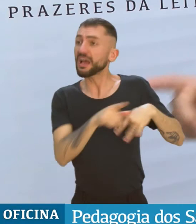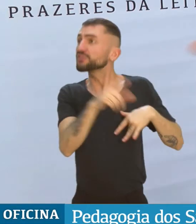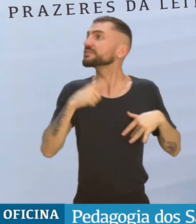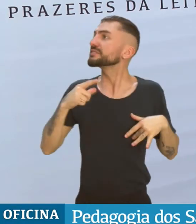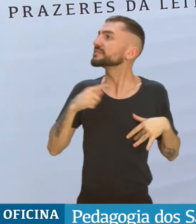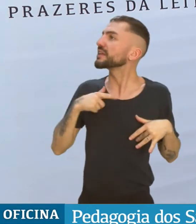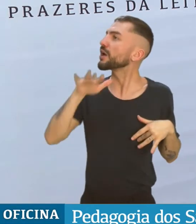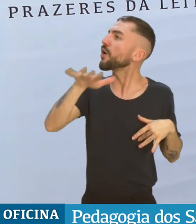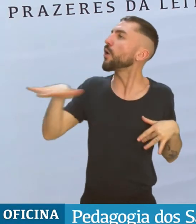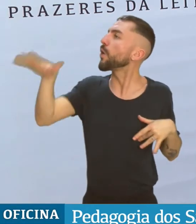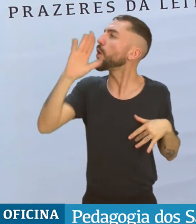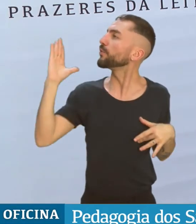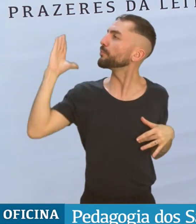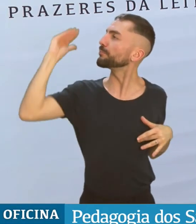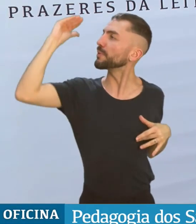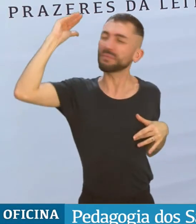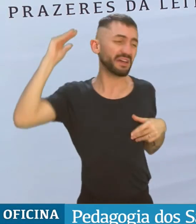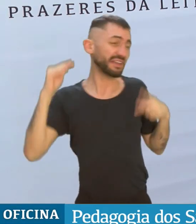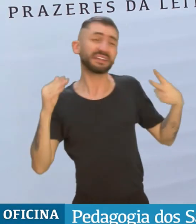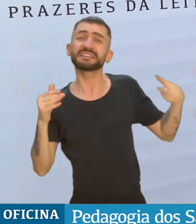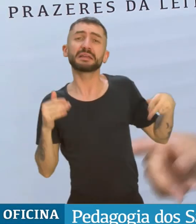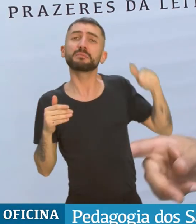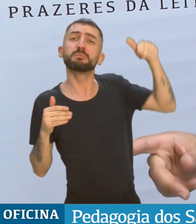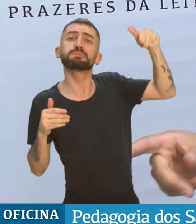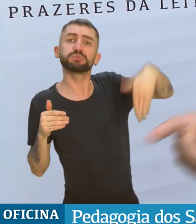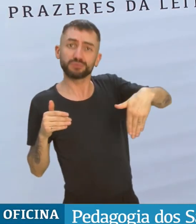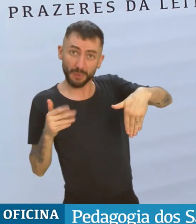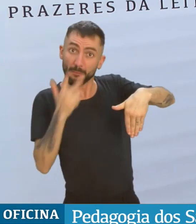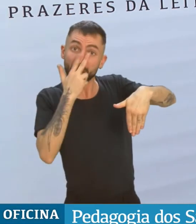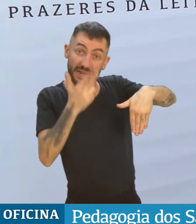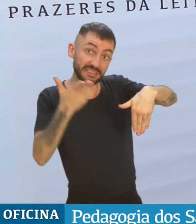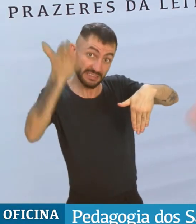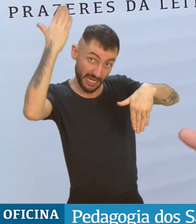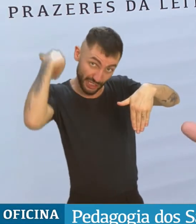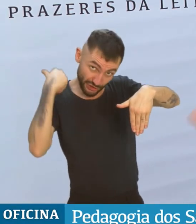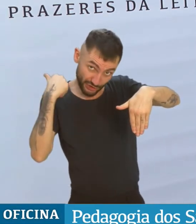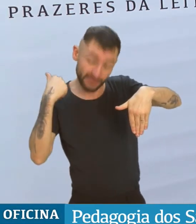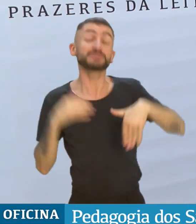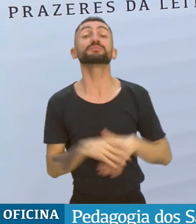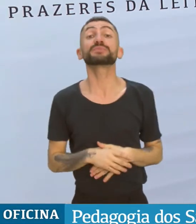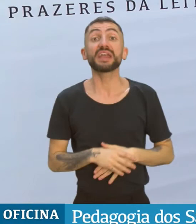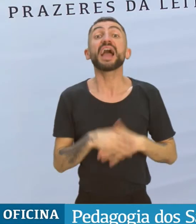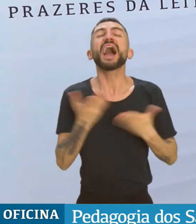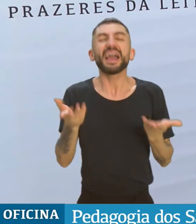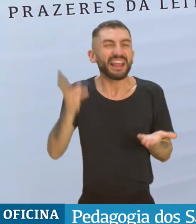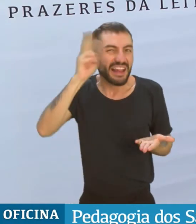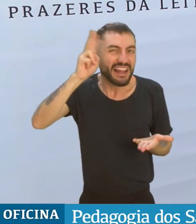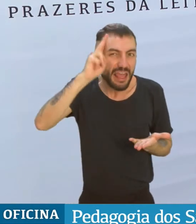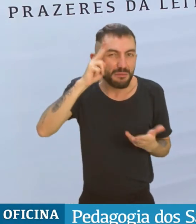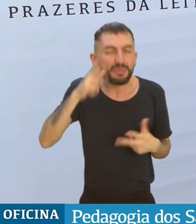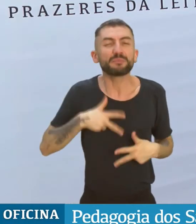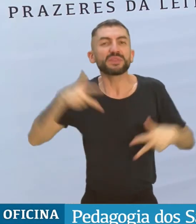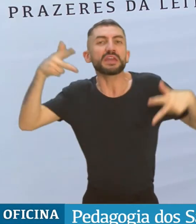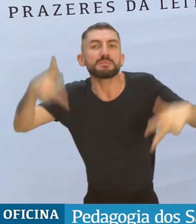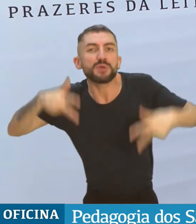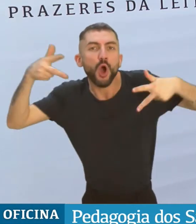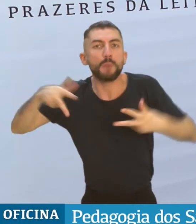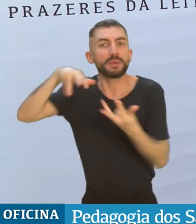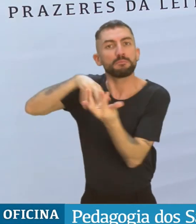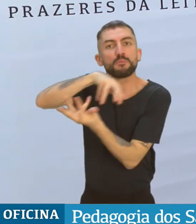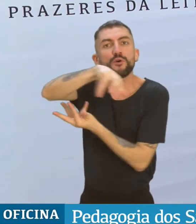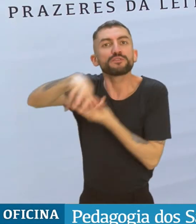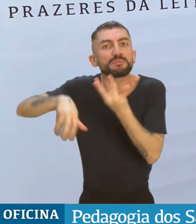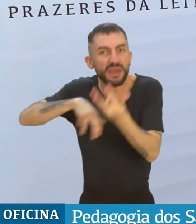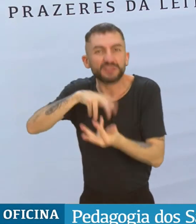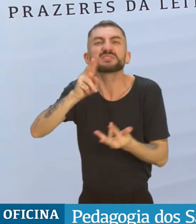menor, era um autor que não tinha uma importância tão grande. E aí, da mesma forma que o movimento hip-hop fez com os conceitos